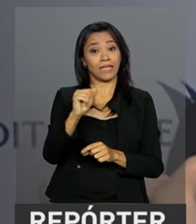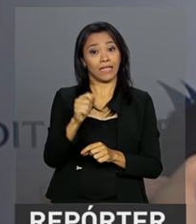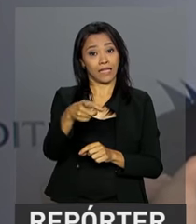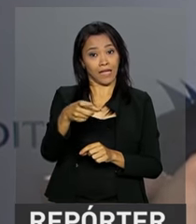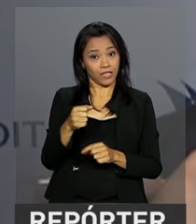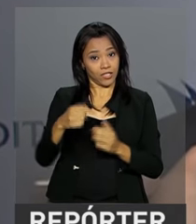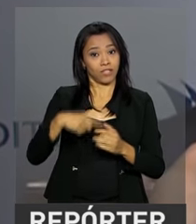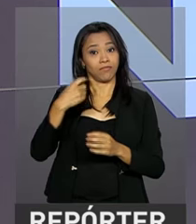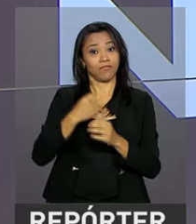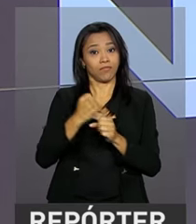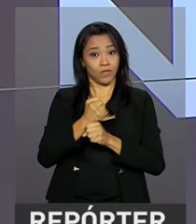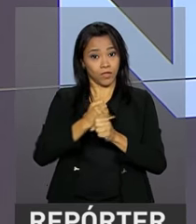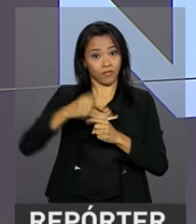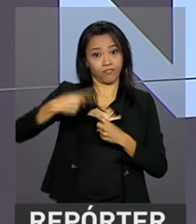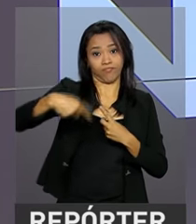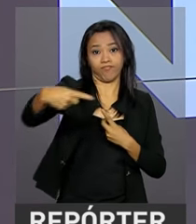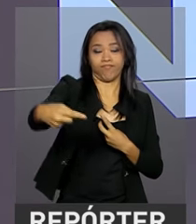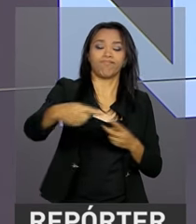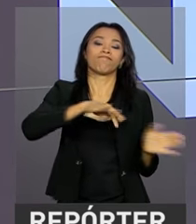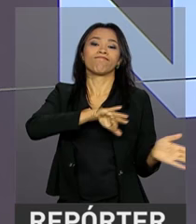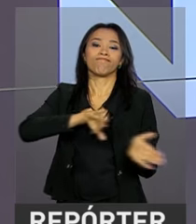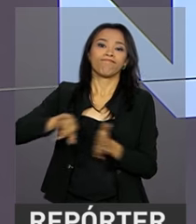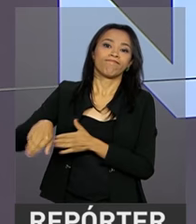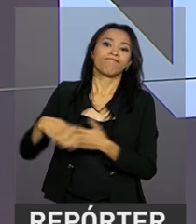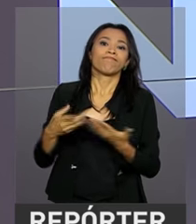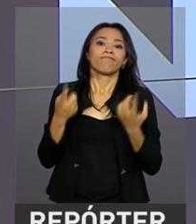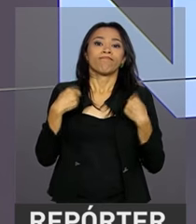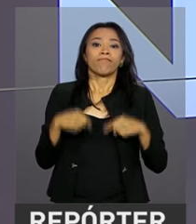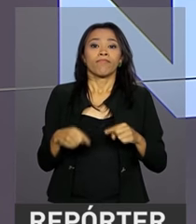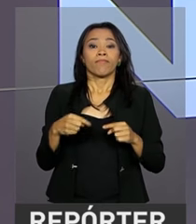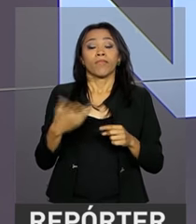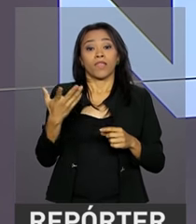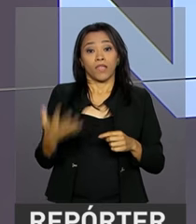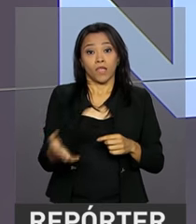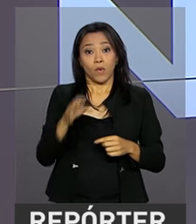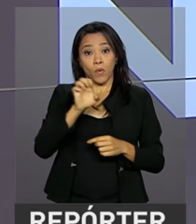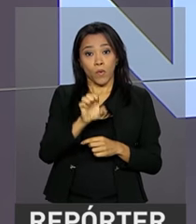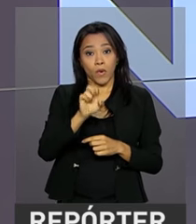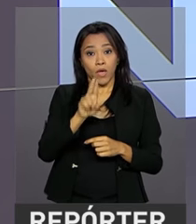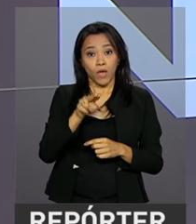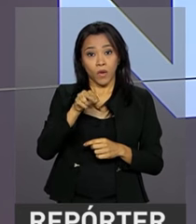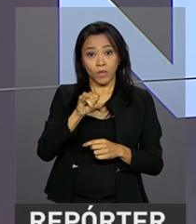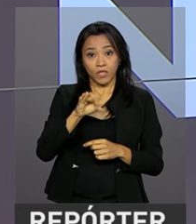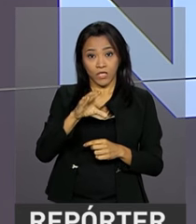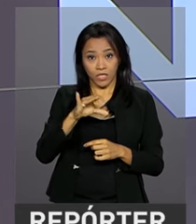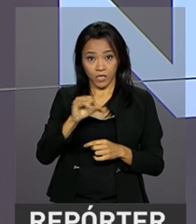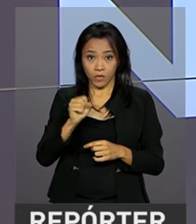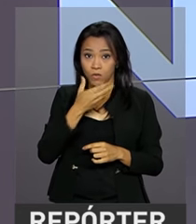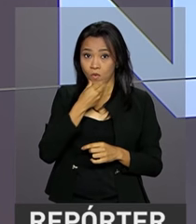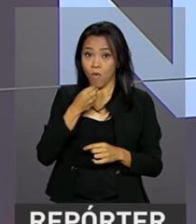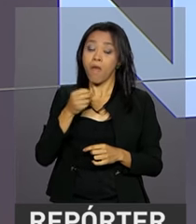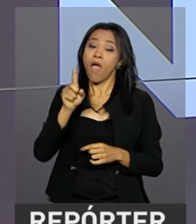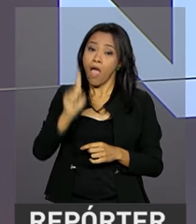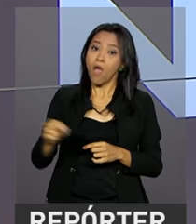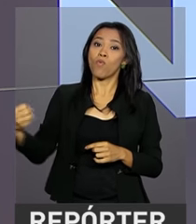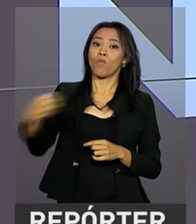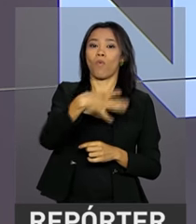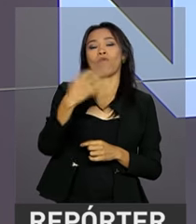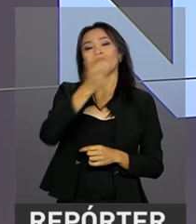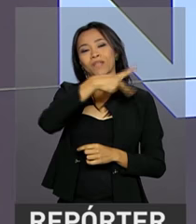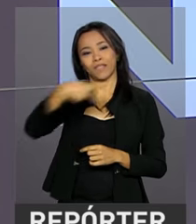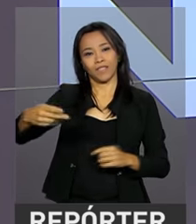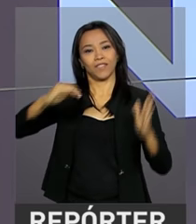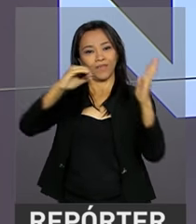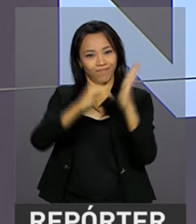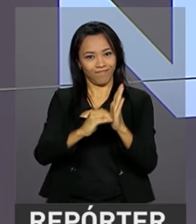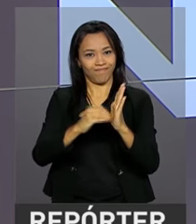nos próximos anos. E olha, o Eunício Oliveira, do PMDB do Ceará, é o novo presidente do Senado Federal. Quem